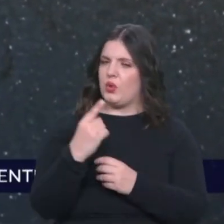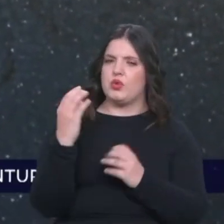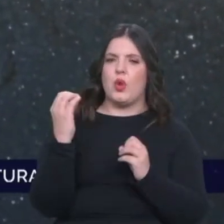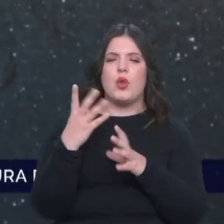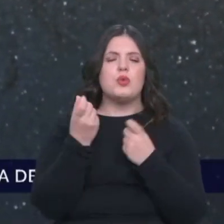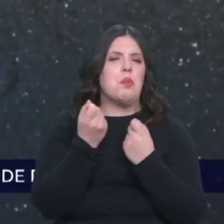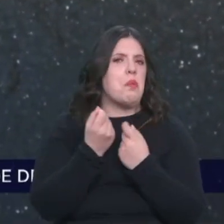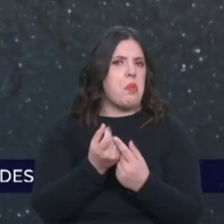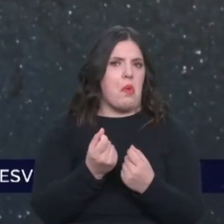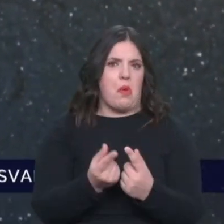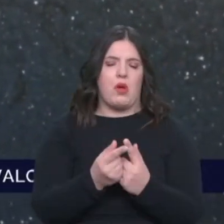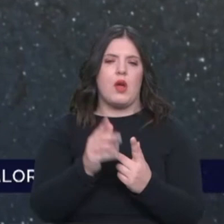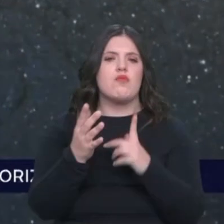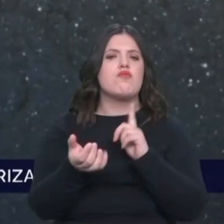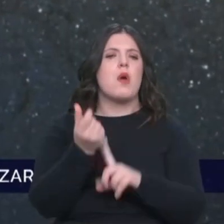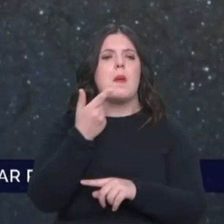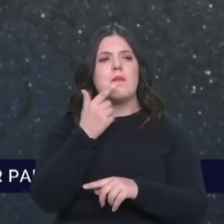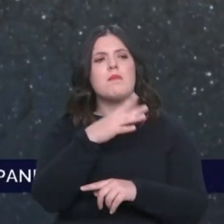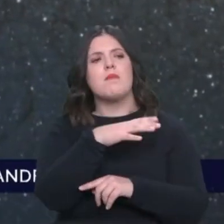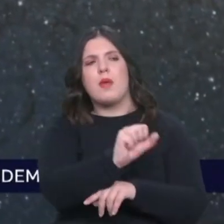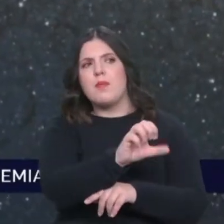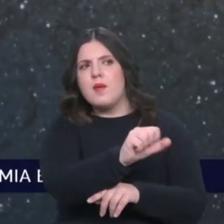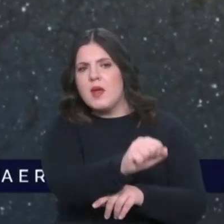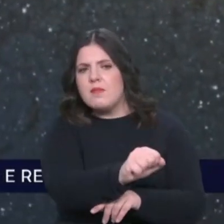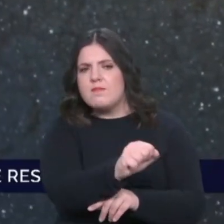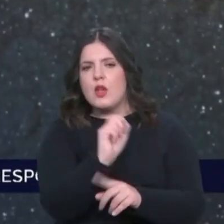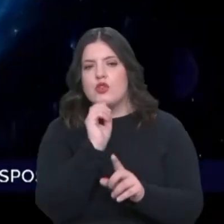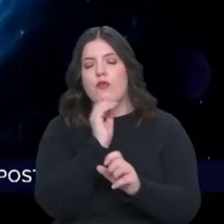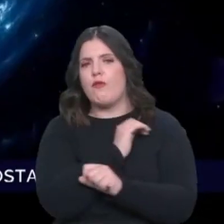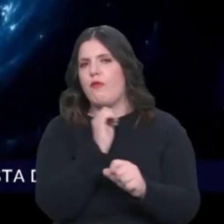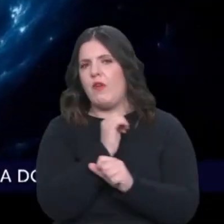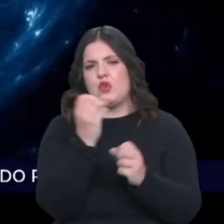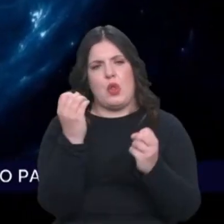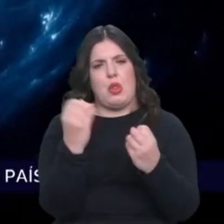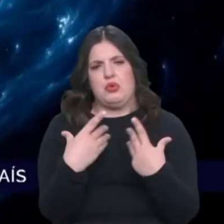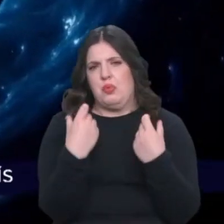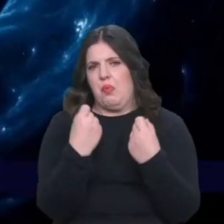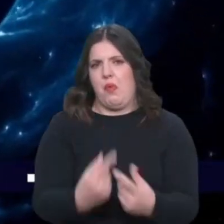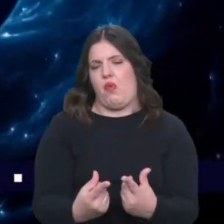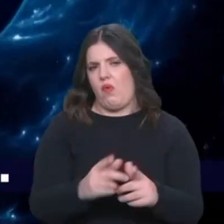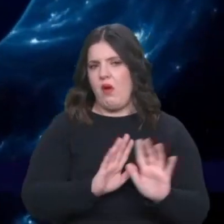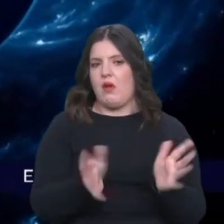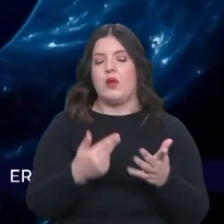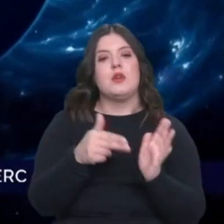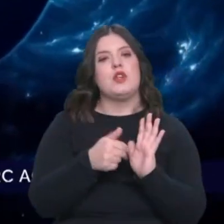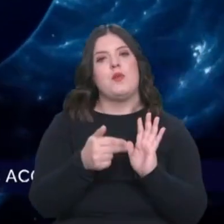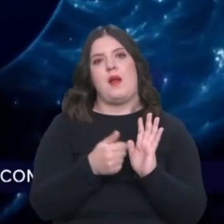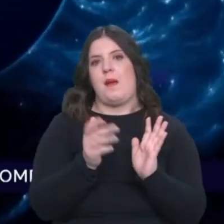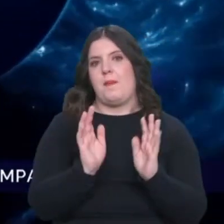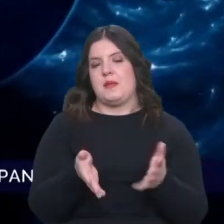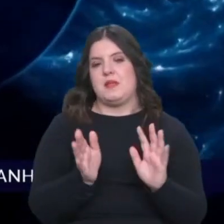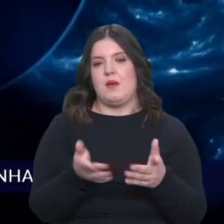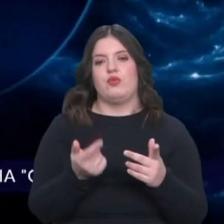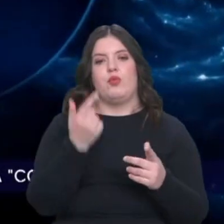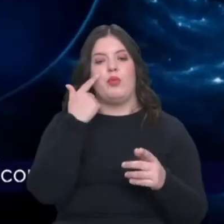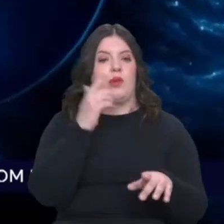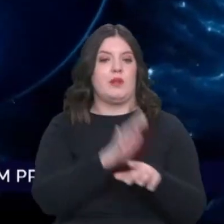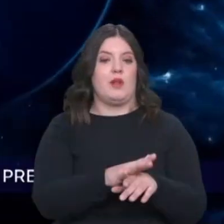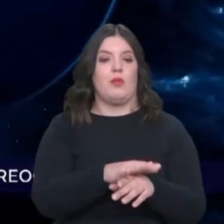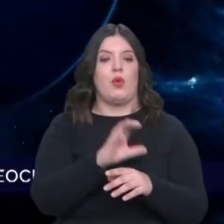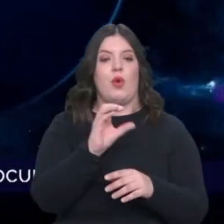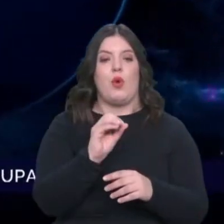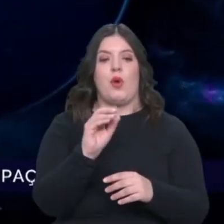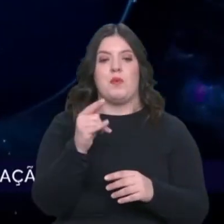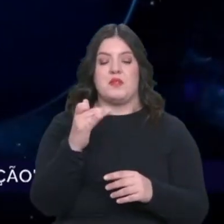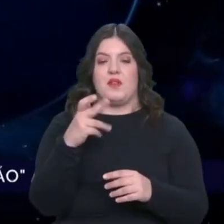existirem, de consegui-los identificá-los. Eles estão muito frios, estão muito pouco iluminados. E, portanto, temos que esperar por, nomeadamente o Observatório Vera